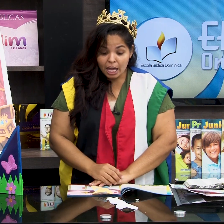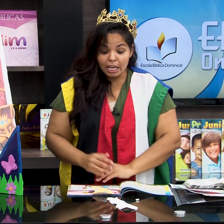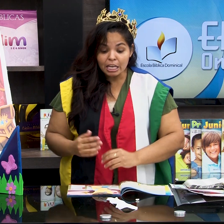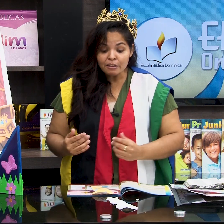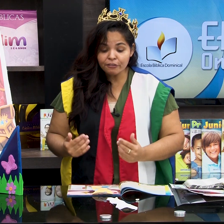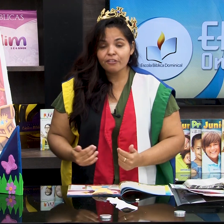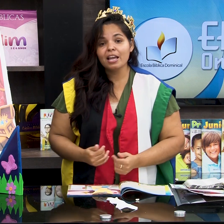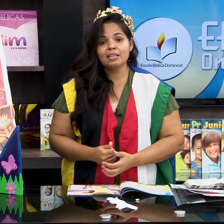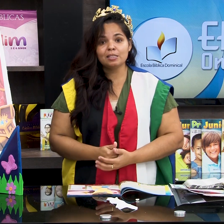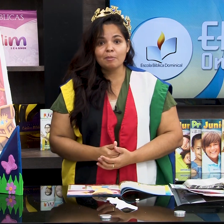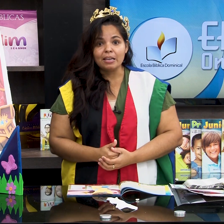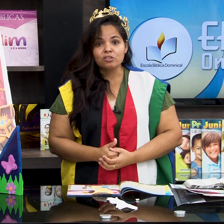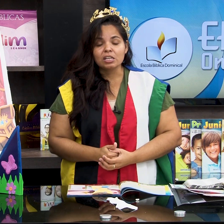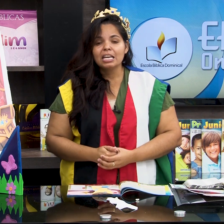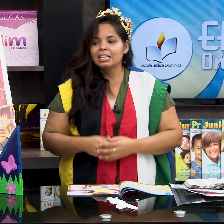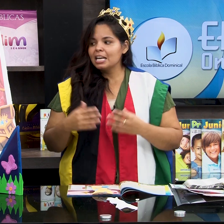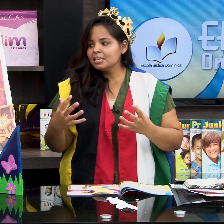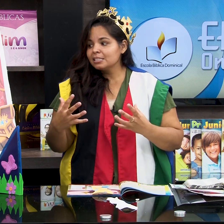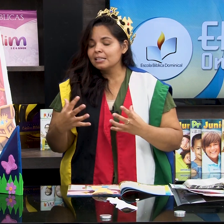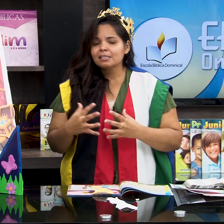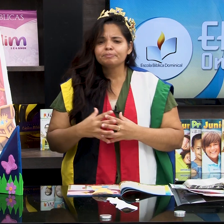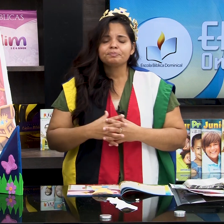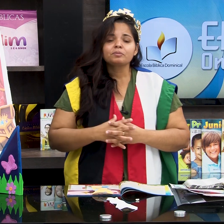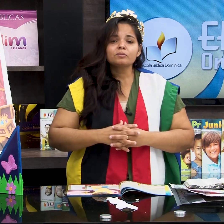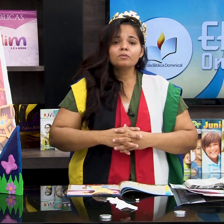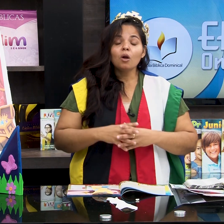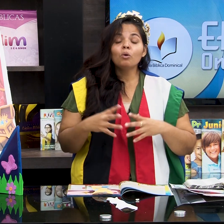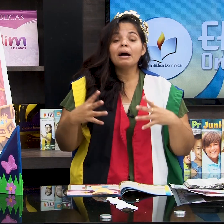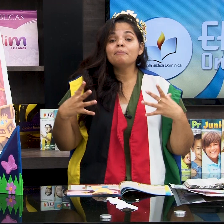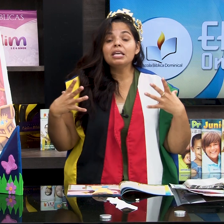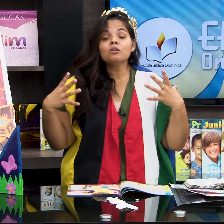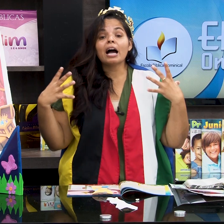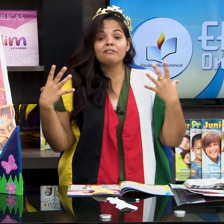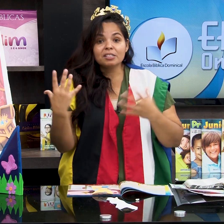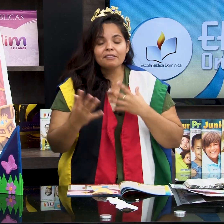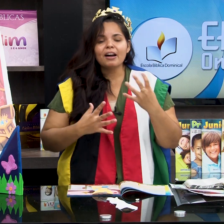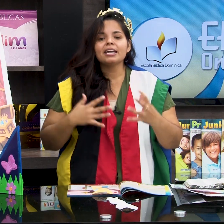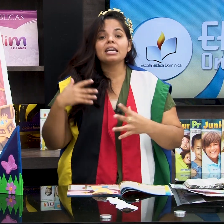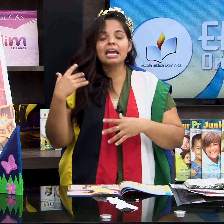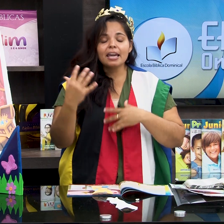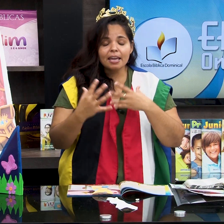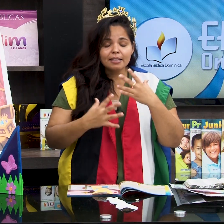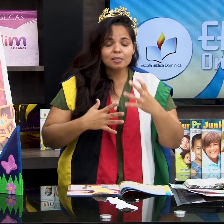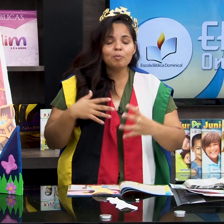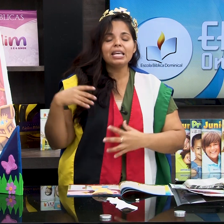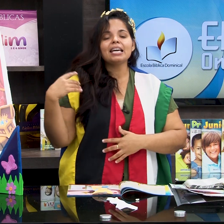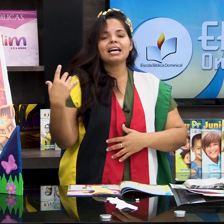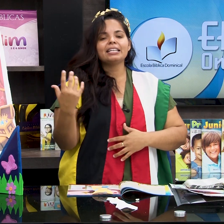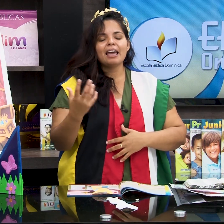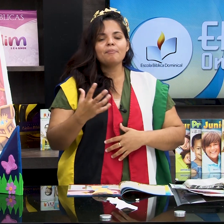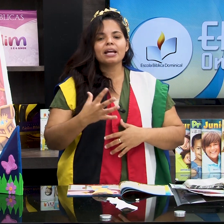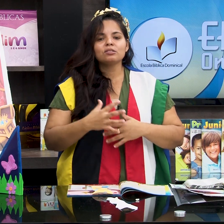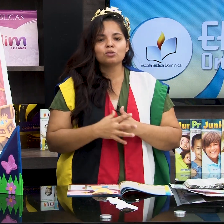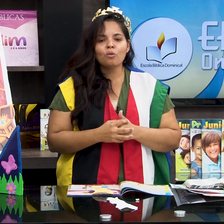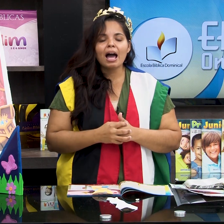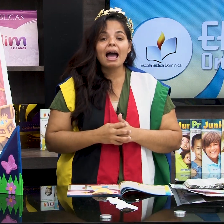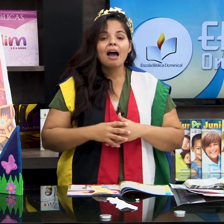teve. Infelizmente, crianças, o caminho, aí você vai e explica,